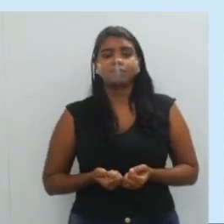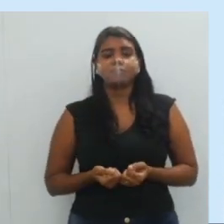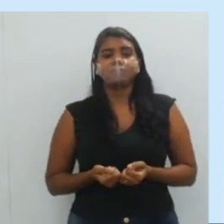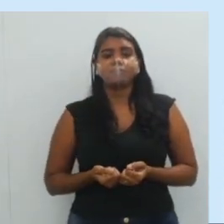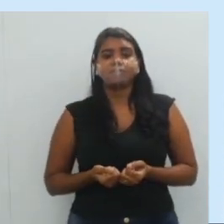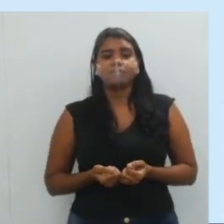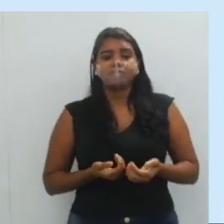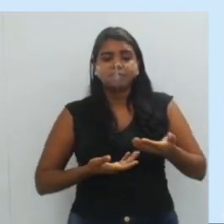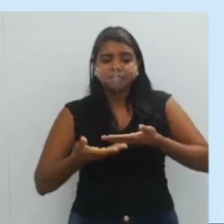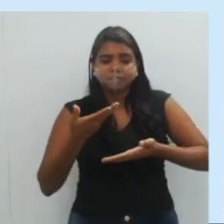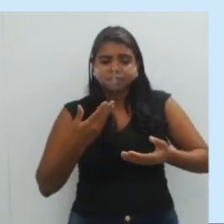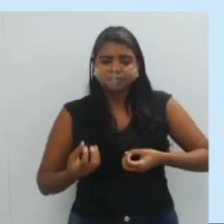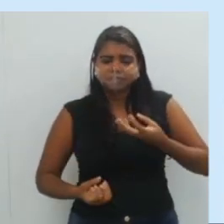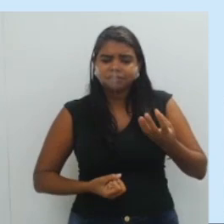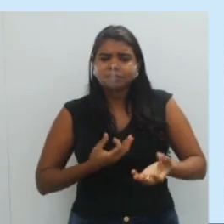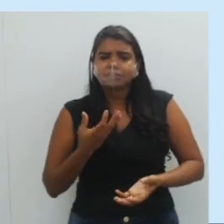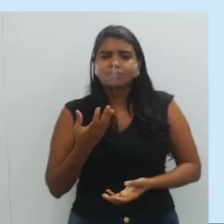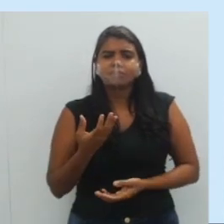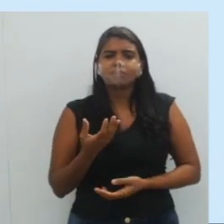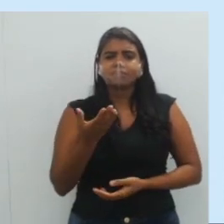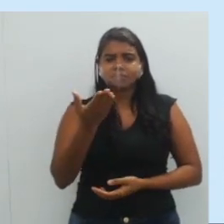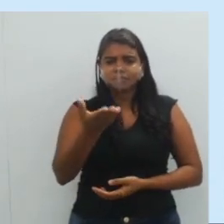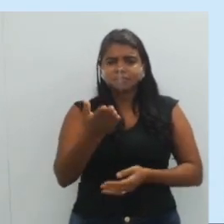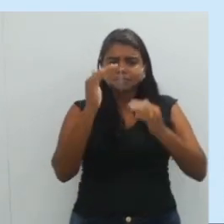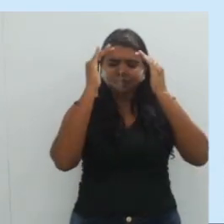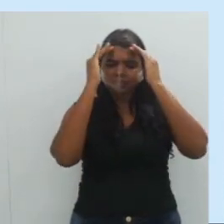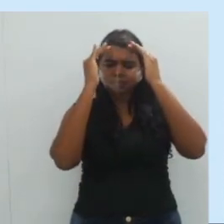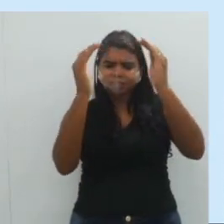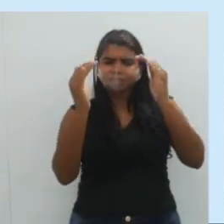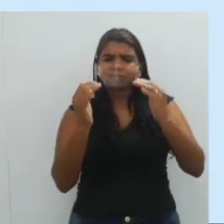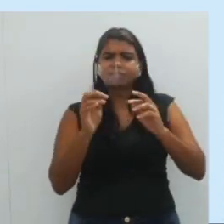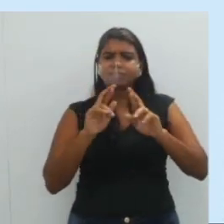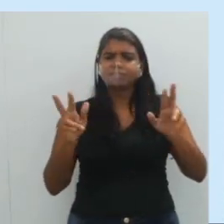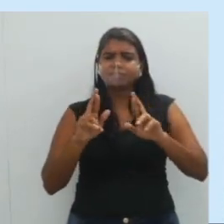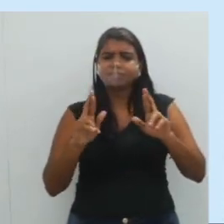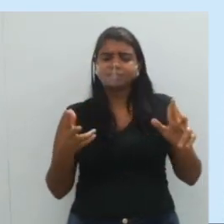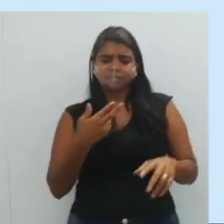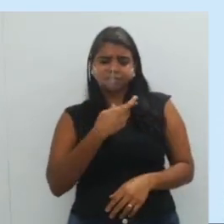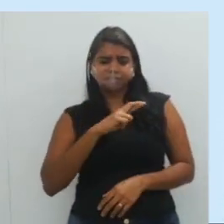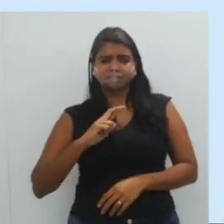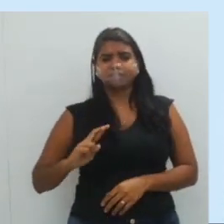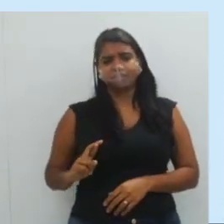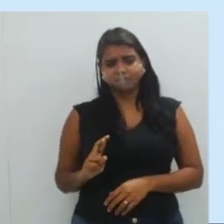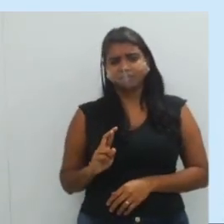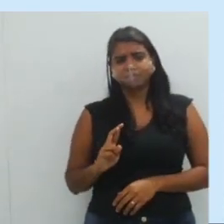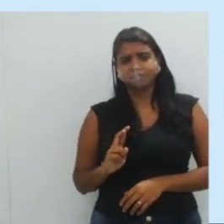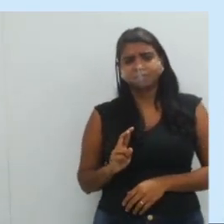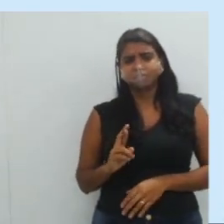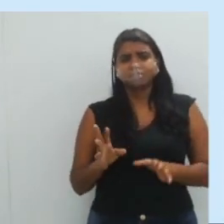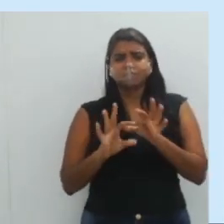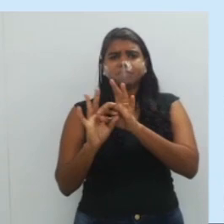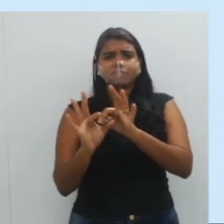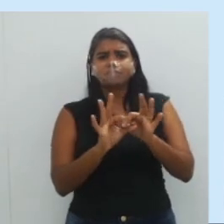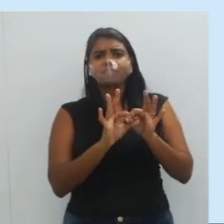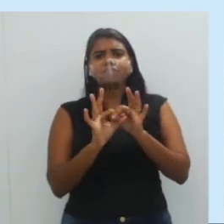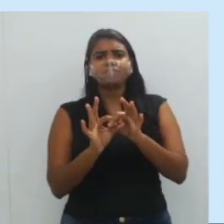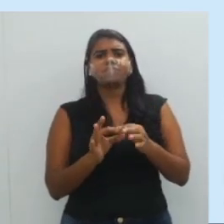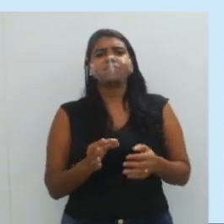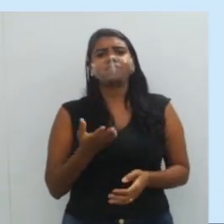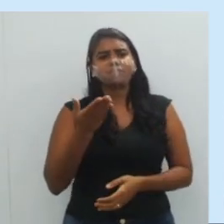mostra justamente, ele pretende despertar esse respeito, essa pluralidade, essa questão harmônica. Então